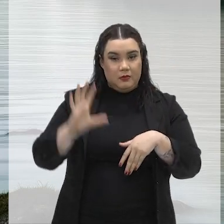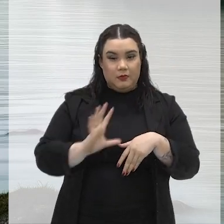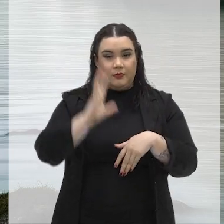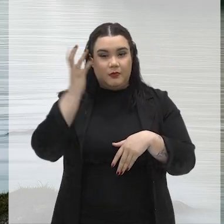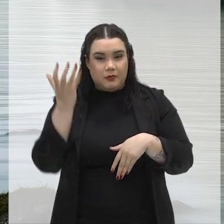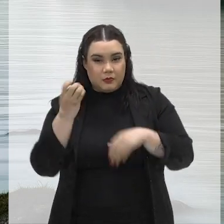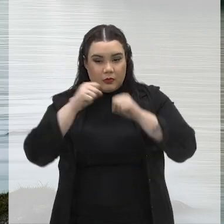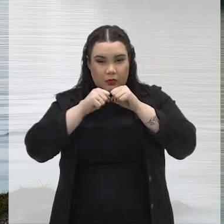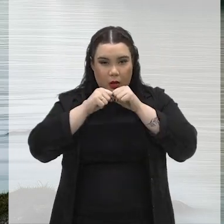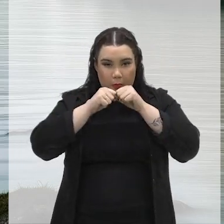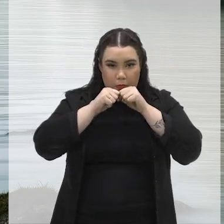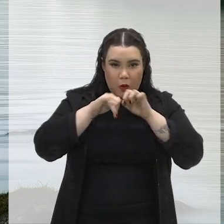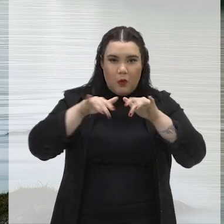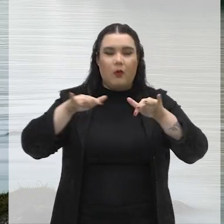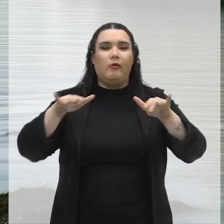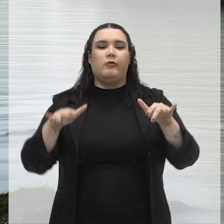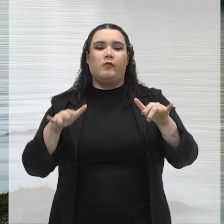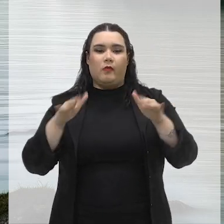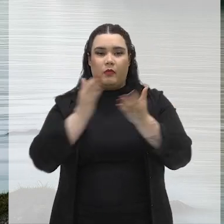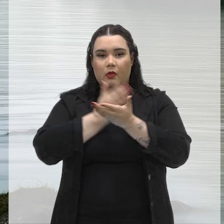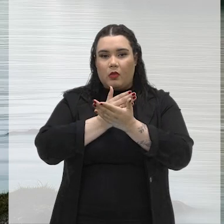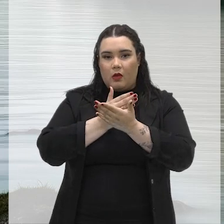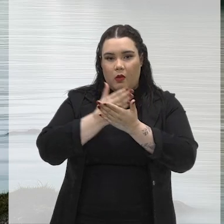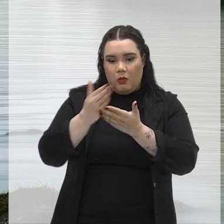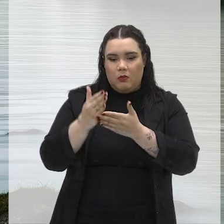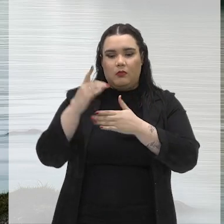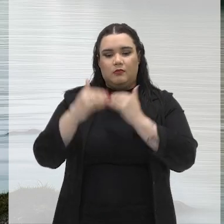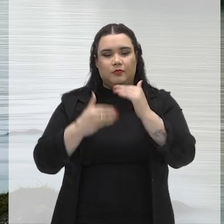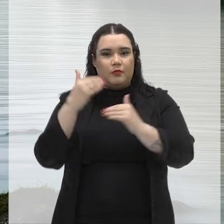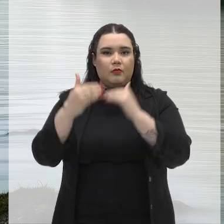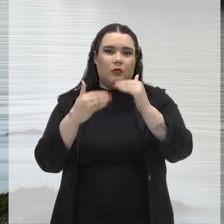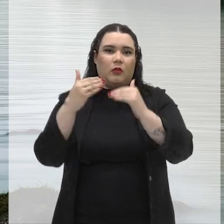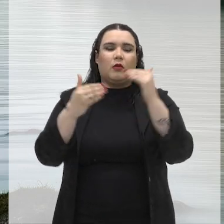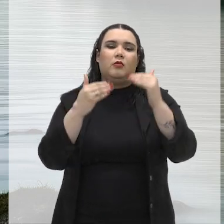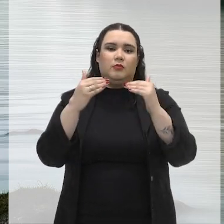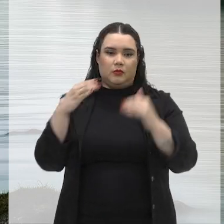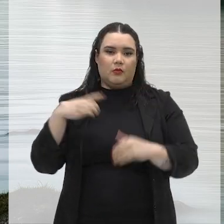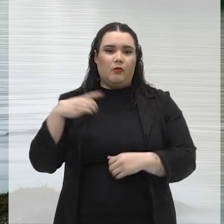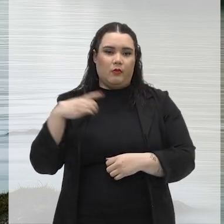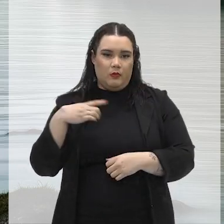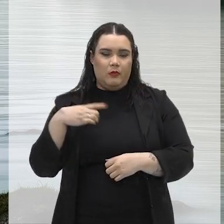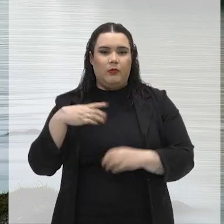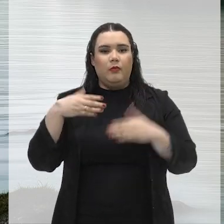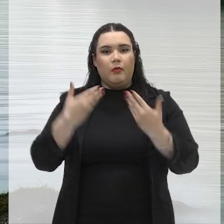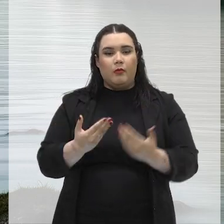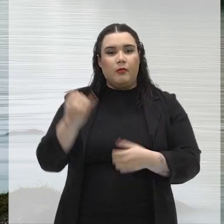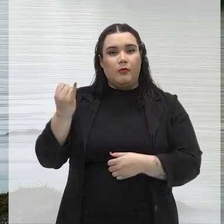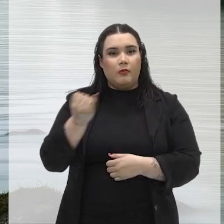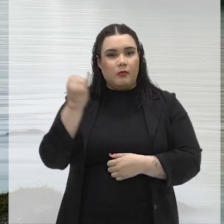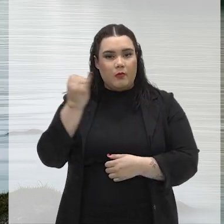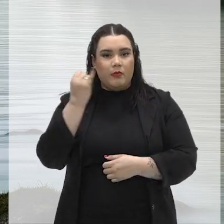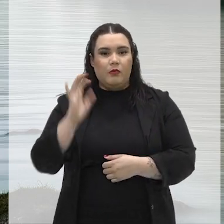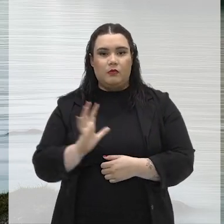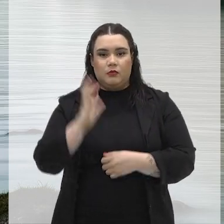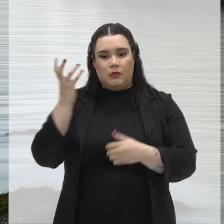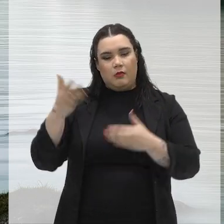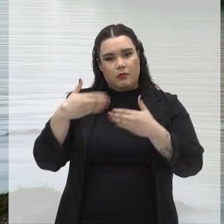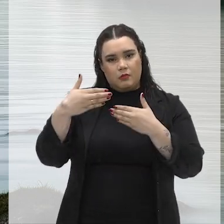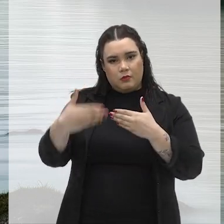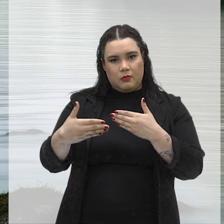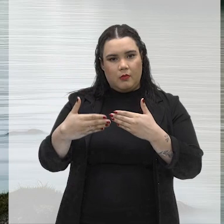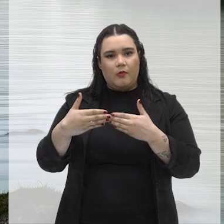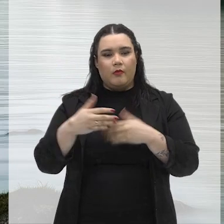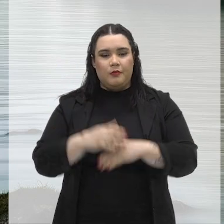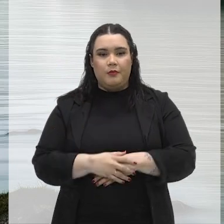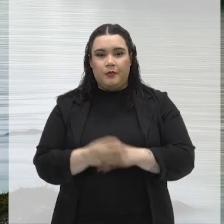aconteceu no universo, é que o universo vai começar a evoluir. E algo extremamente importante vai acontecer nessa explosão.